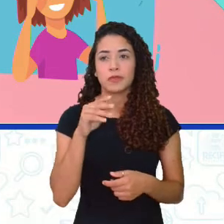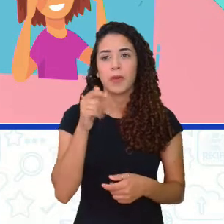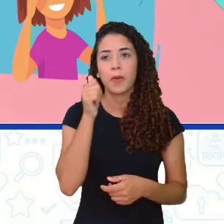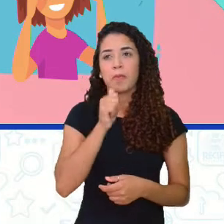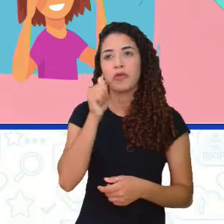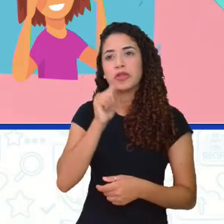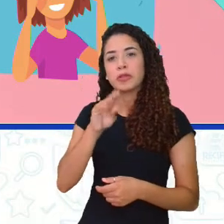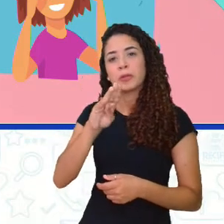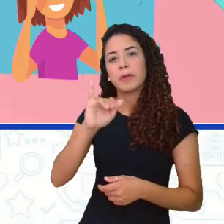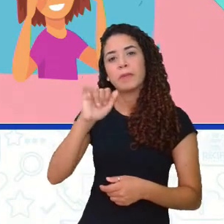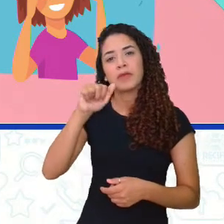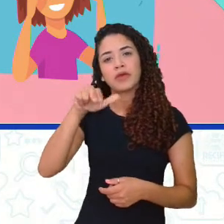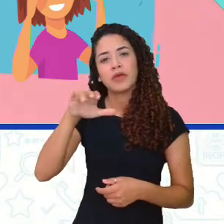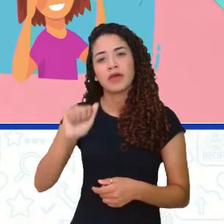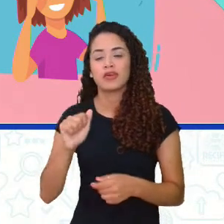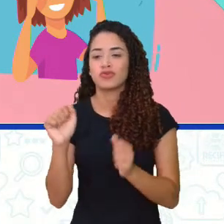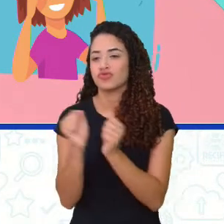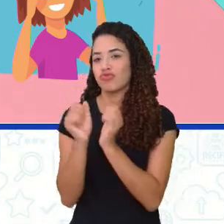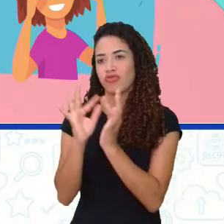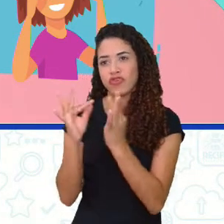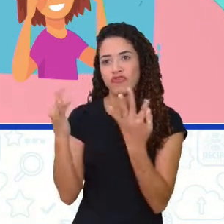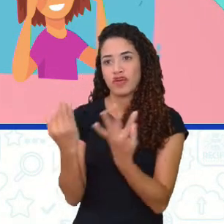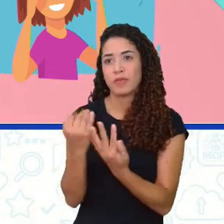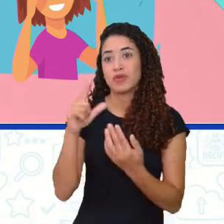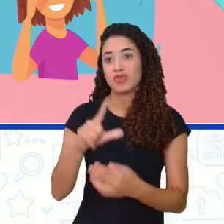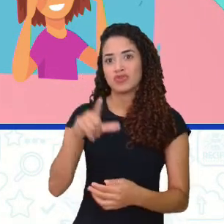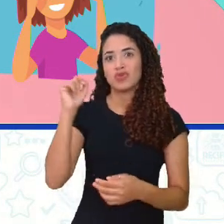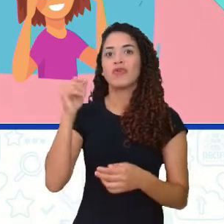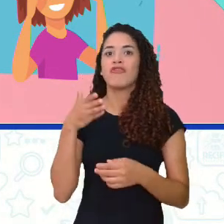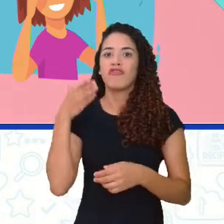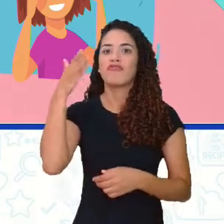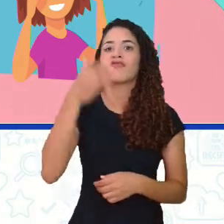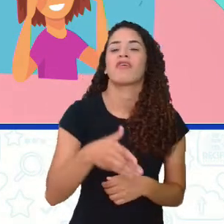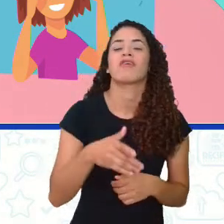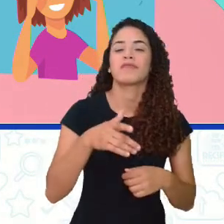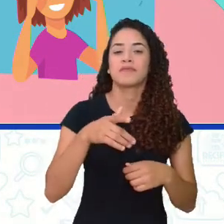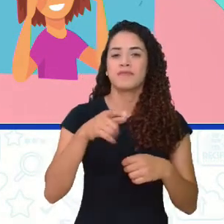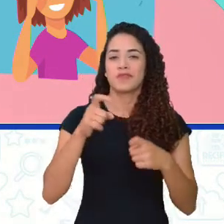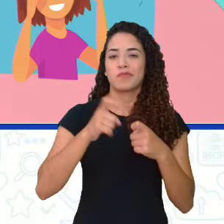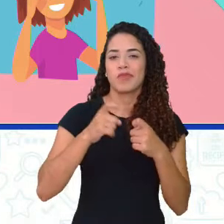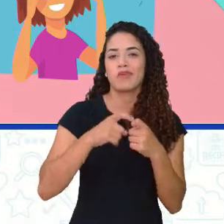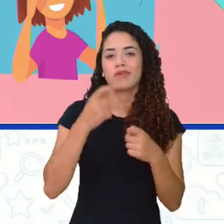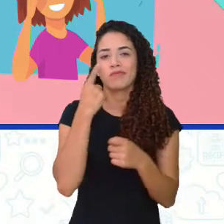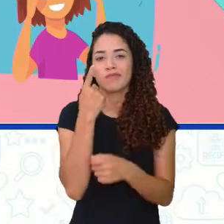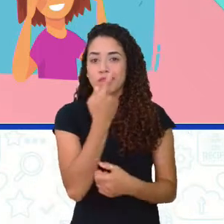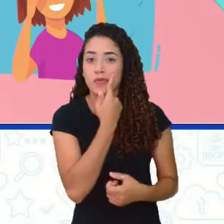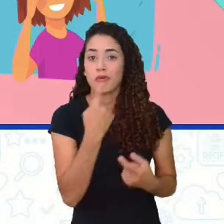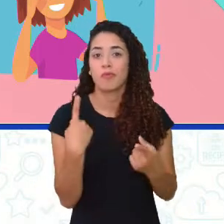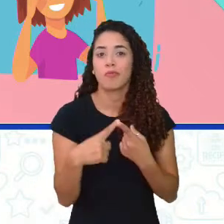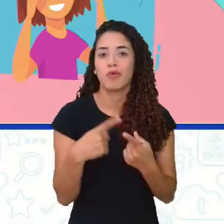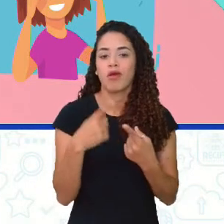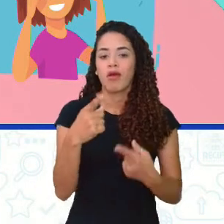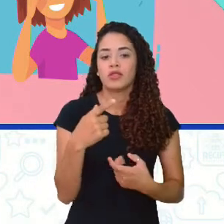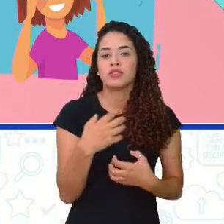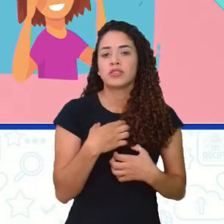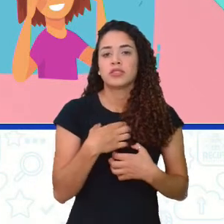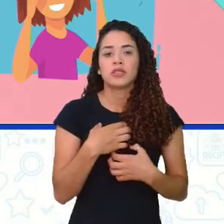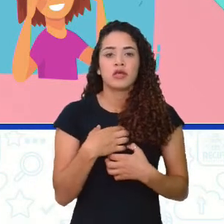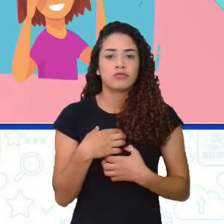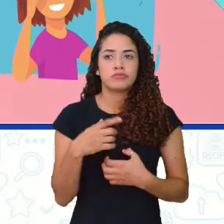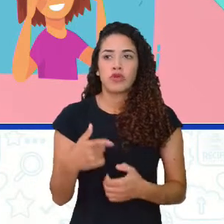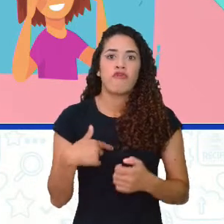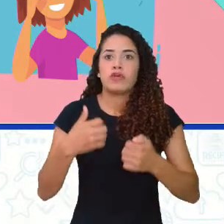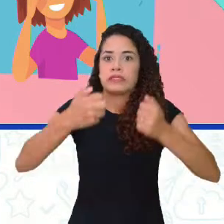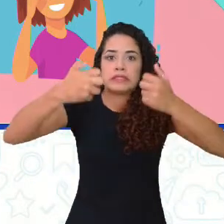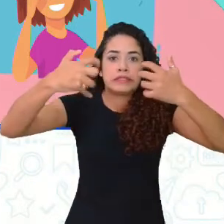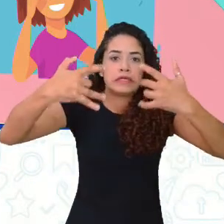família escolheram aí ir até o oftalmologista porque ela apresentava, né, alguns sintomas, que eu nem vou